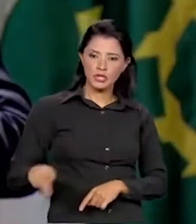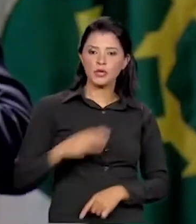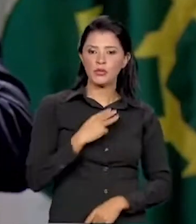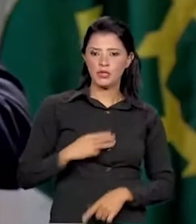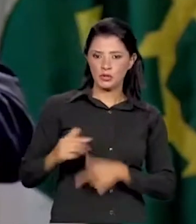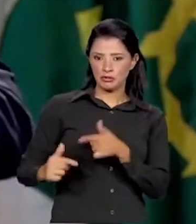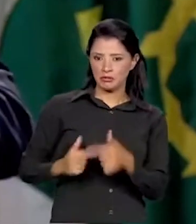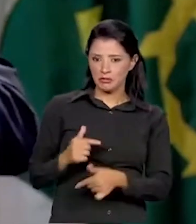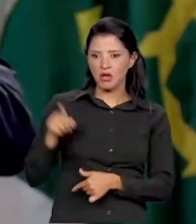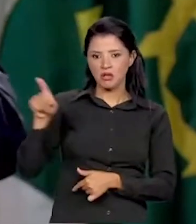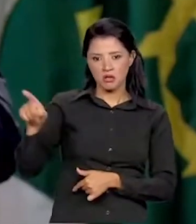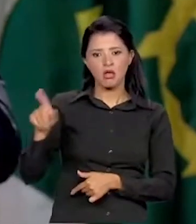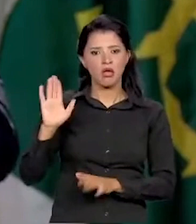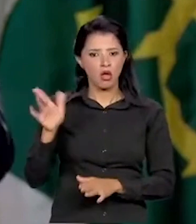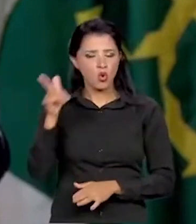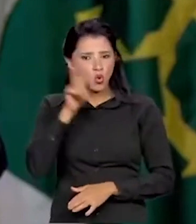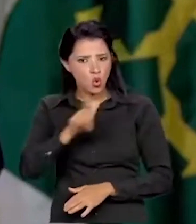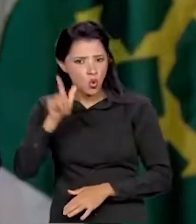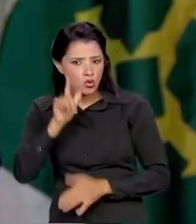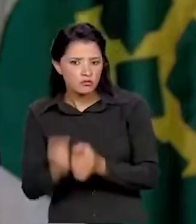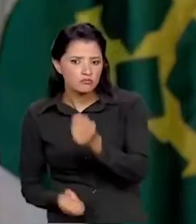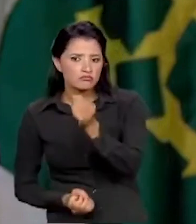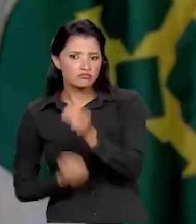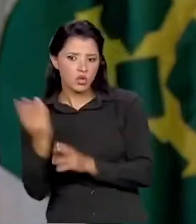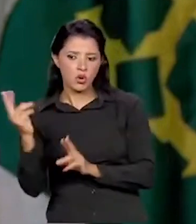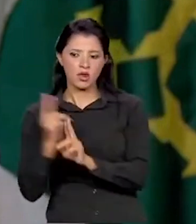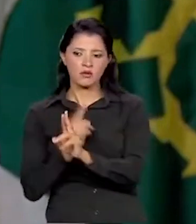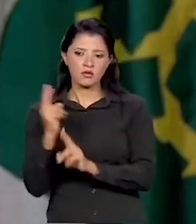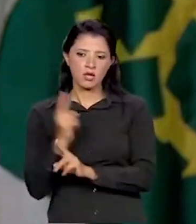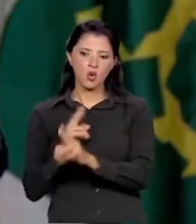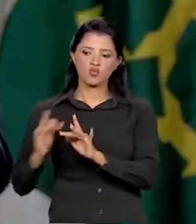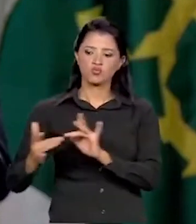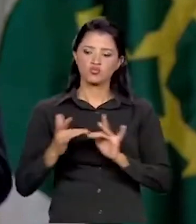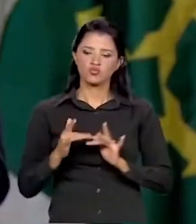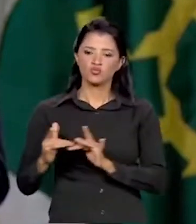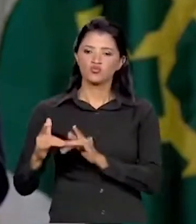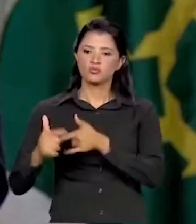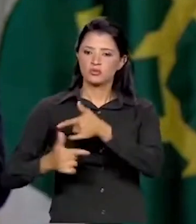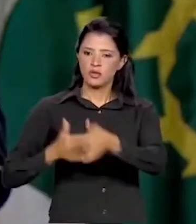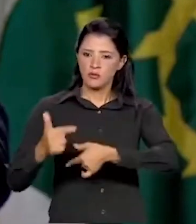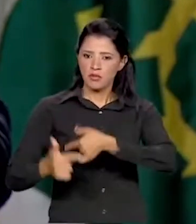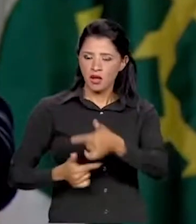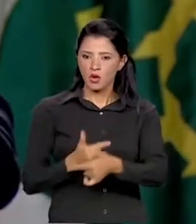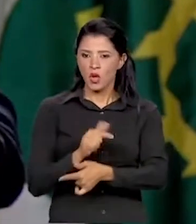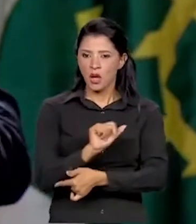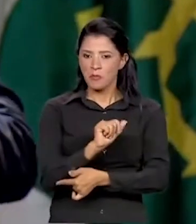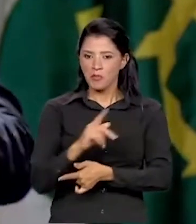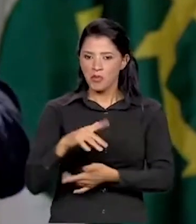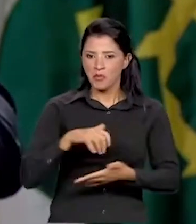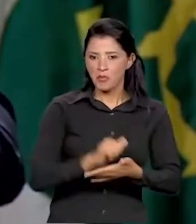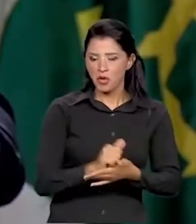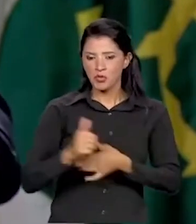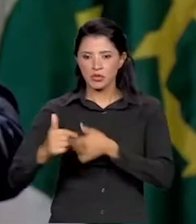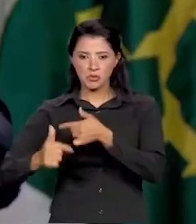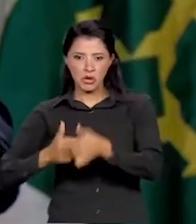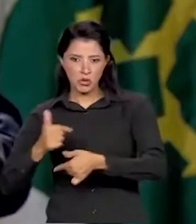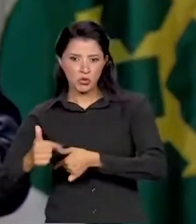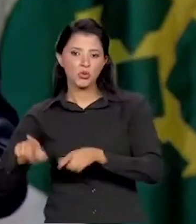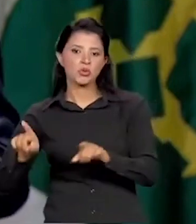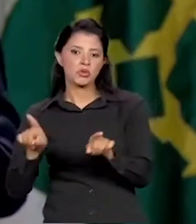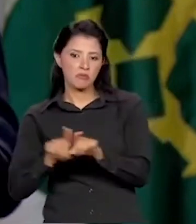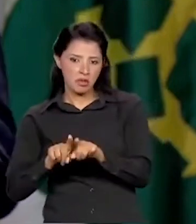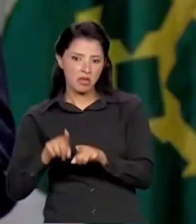do Trabalho, que ela conseguiu criar uma relação de trabalho entre os aplicativos e os trabalhadores de aplicativos,